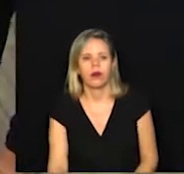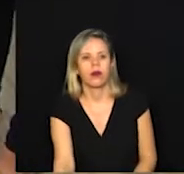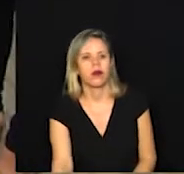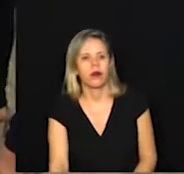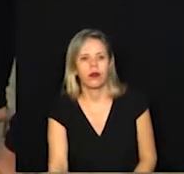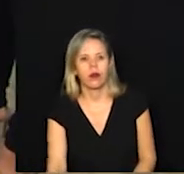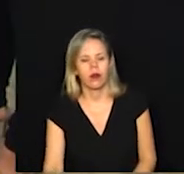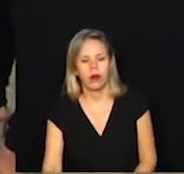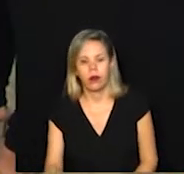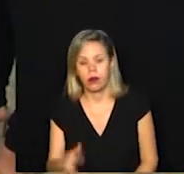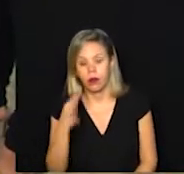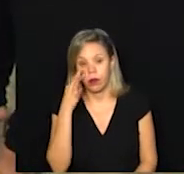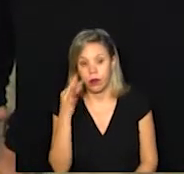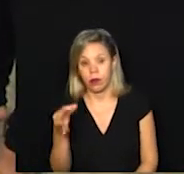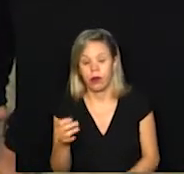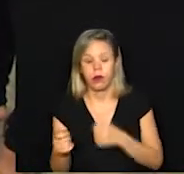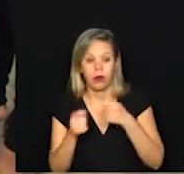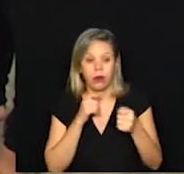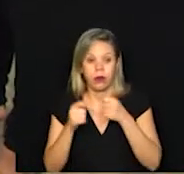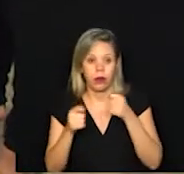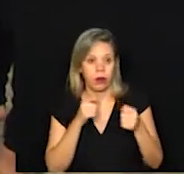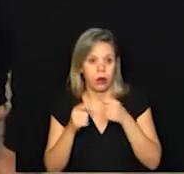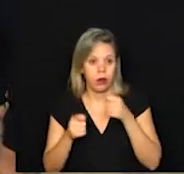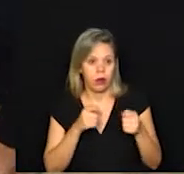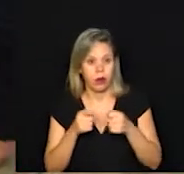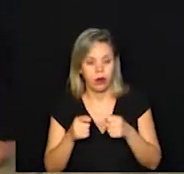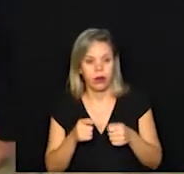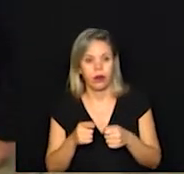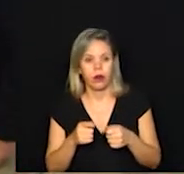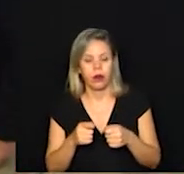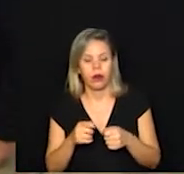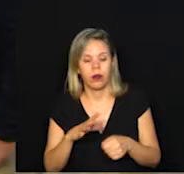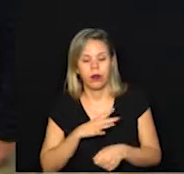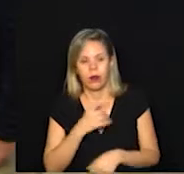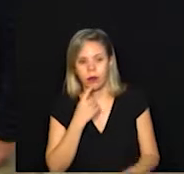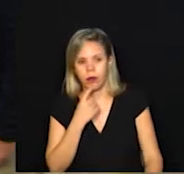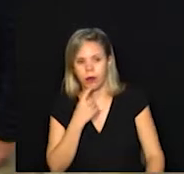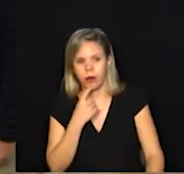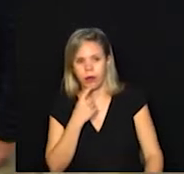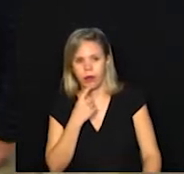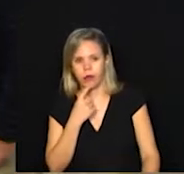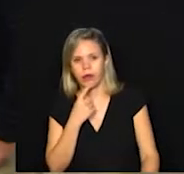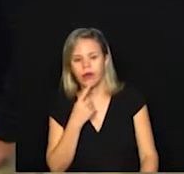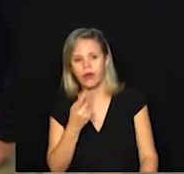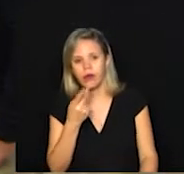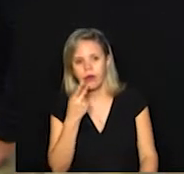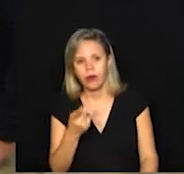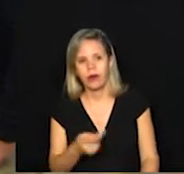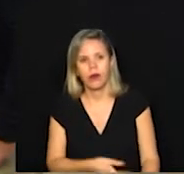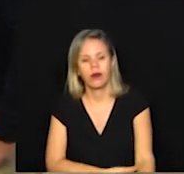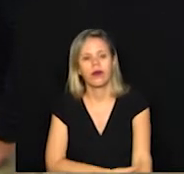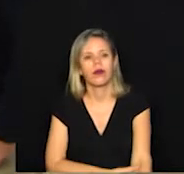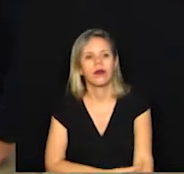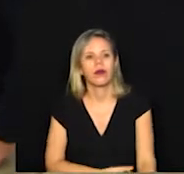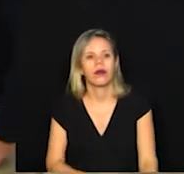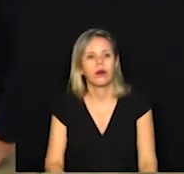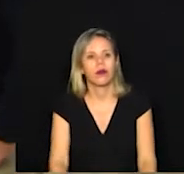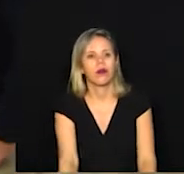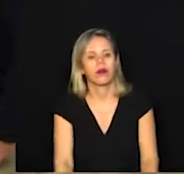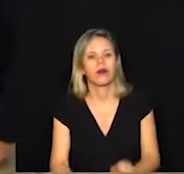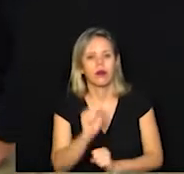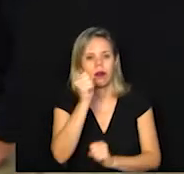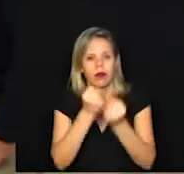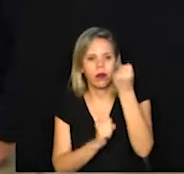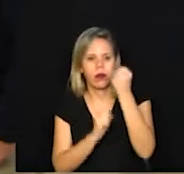fica ligado também na entrevista coletiva que acontece na cidade de Campinas. Vamos falar um pouquinho sobre o balanço da indústria